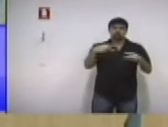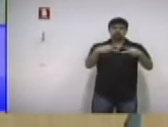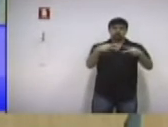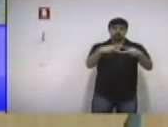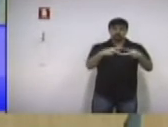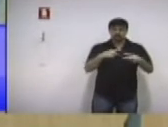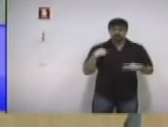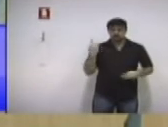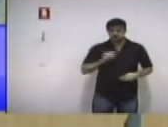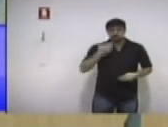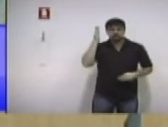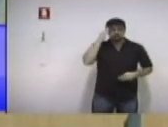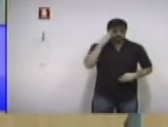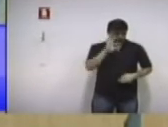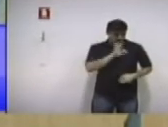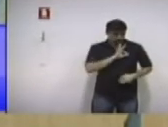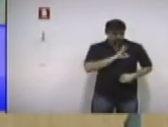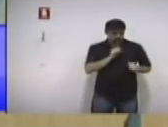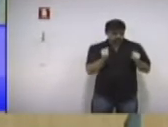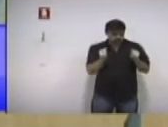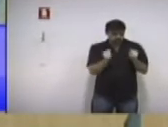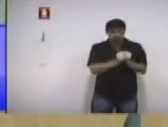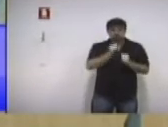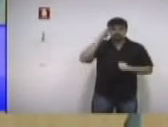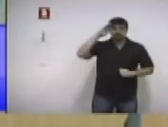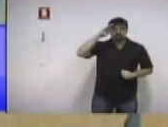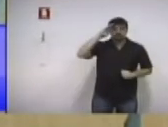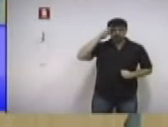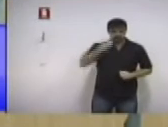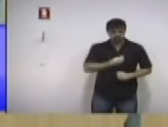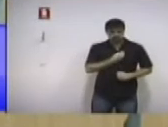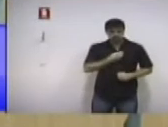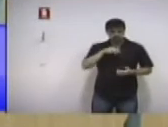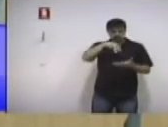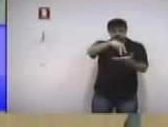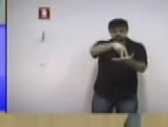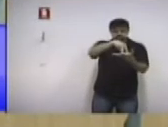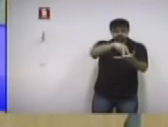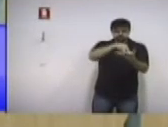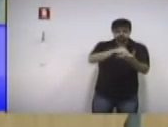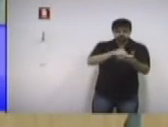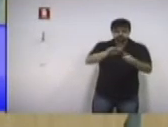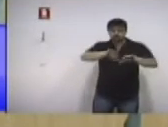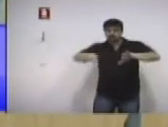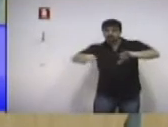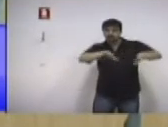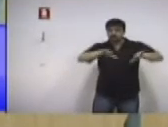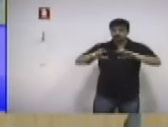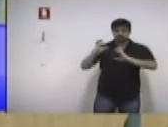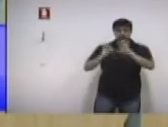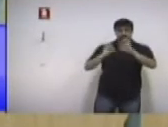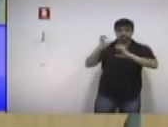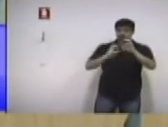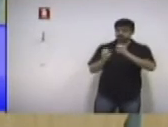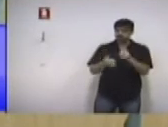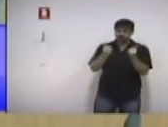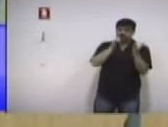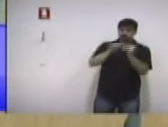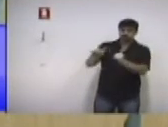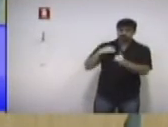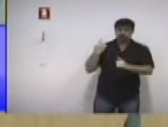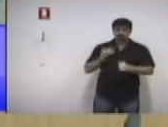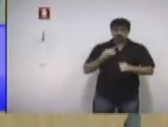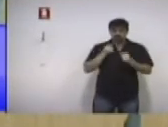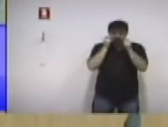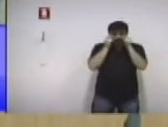trabalhado em cima junto com a polícia civil com a polícia militar e tem sido resolvido então assim nós a nossa a